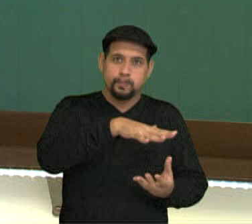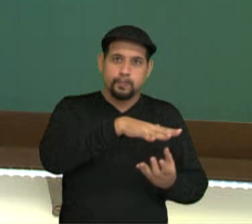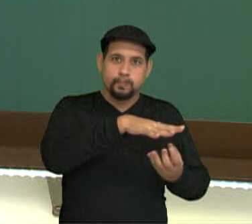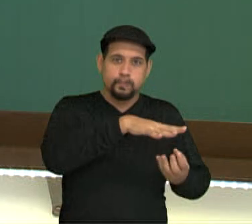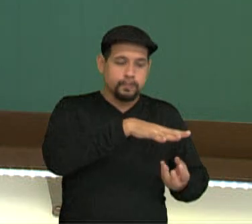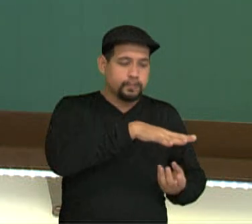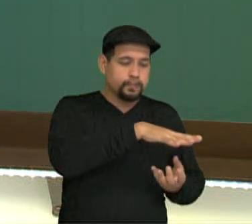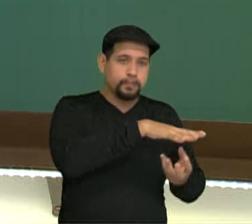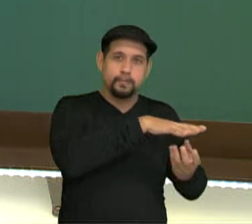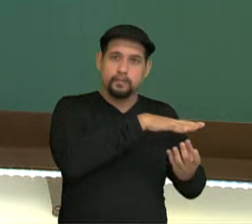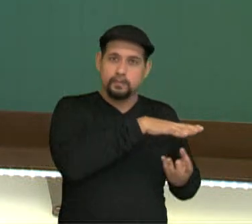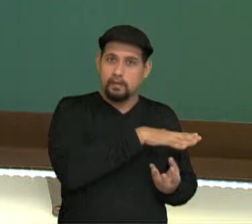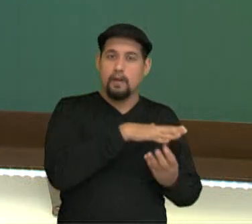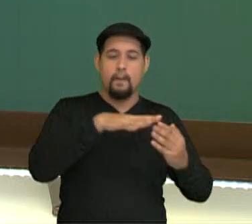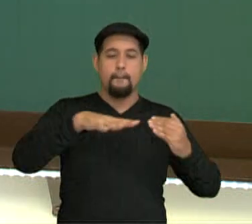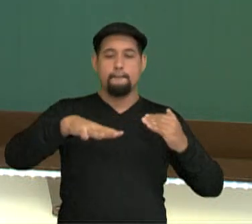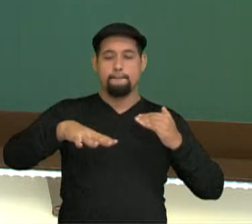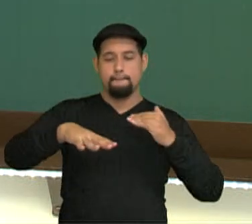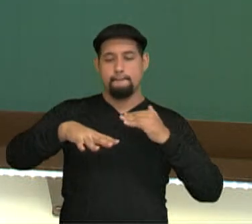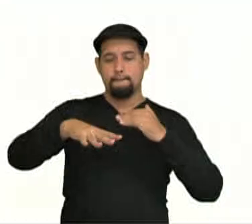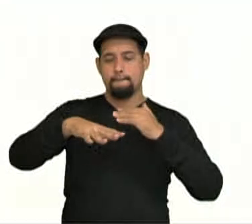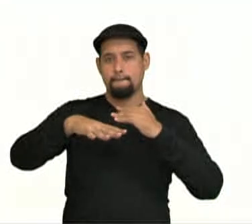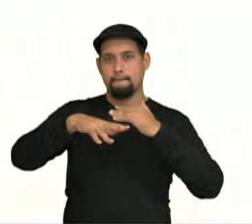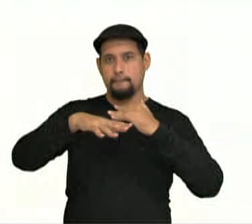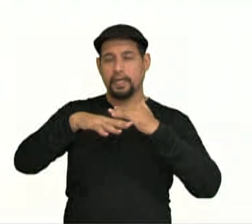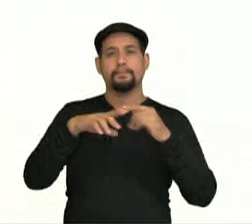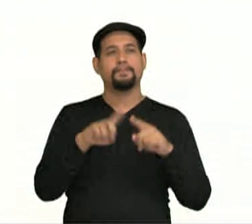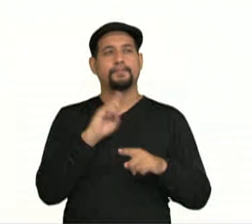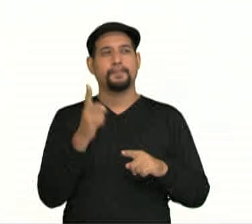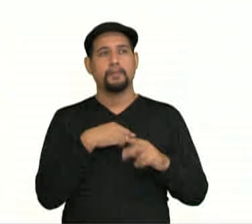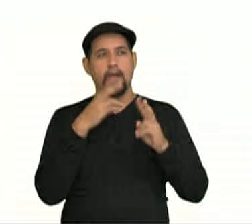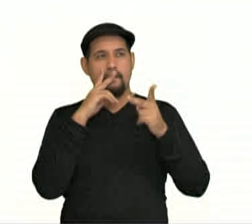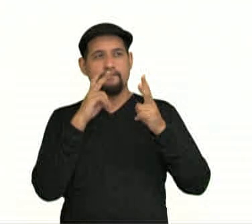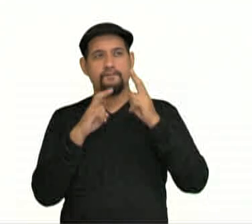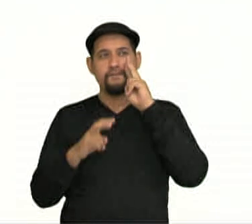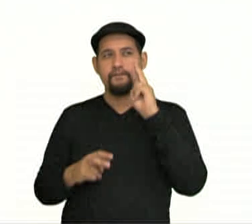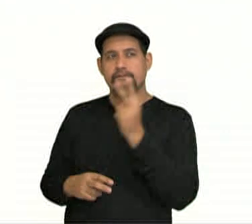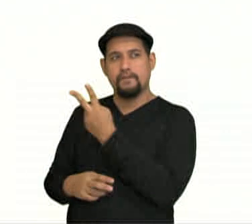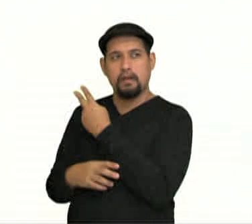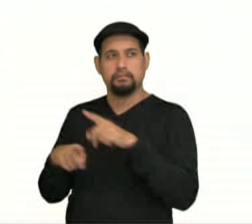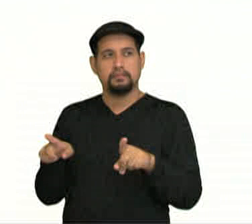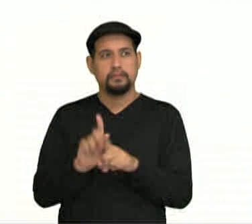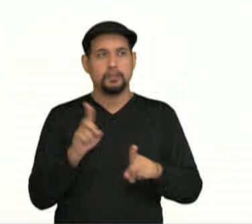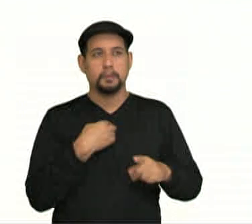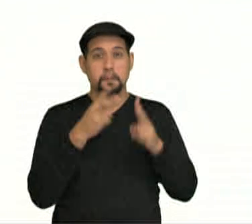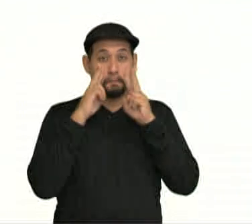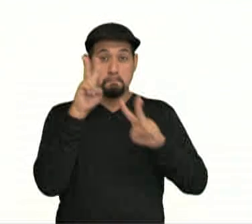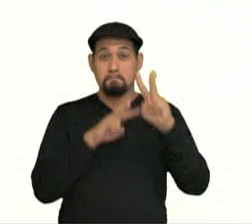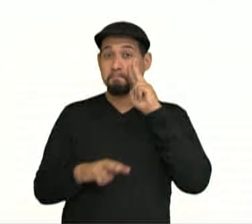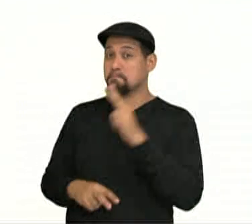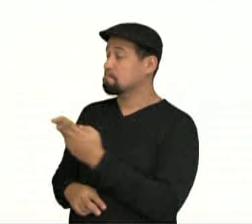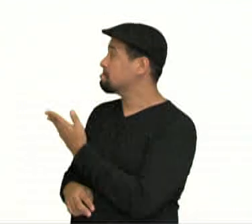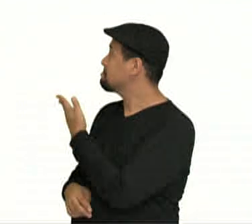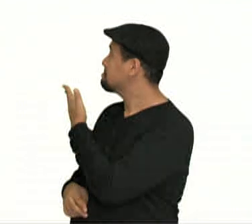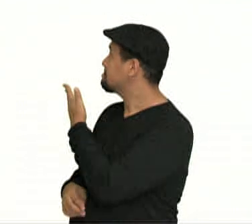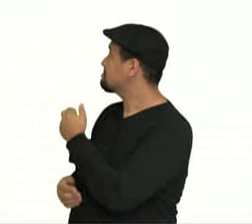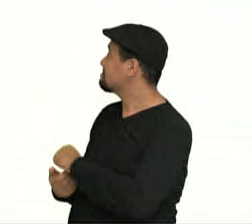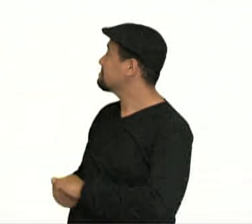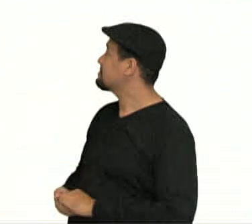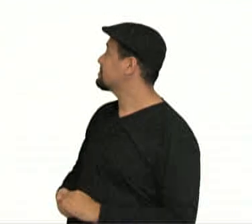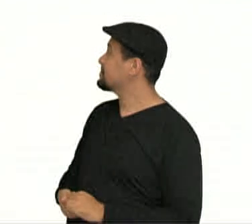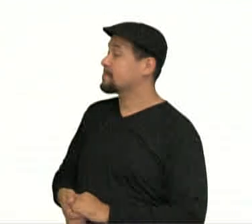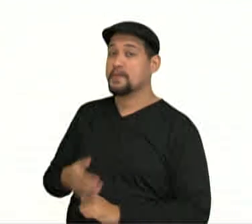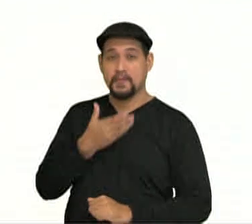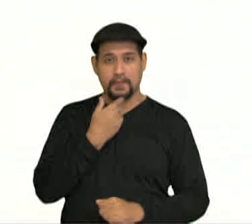tectônicas passem a se movimentar. E é exatamente isso que a gente está vendo aqui, ó. A gente consegue visualizar uma imagem de Alfred Wegener